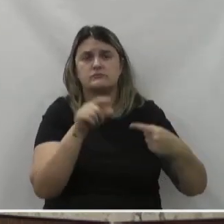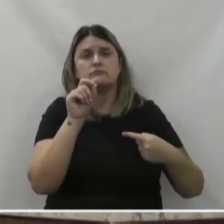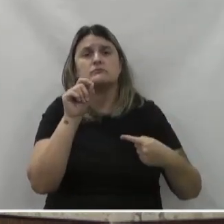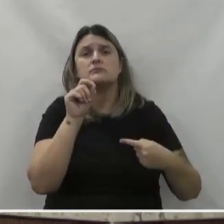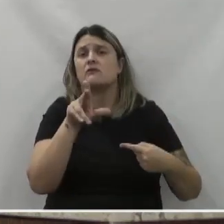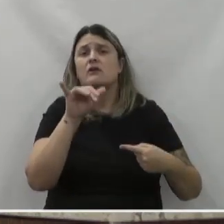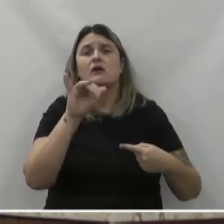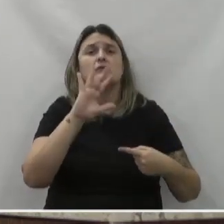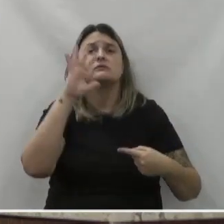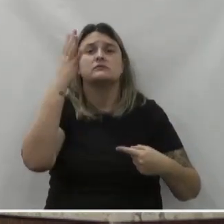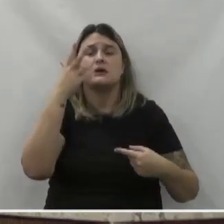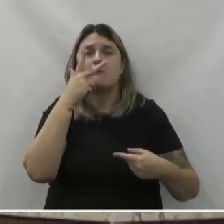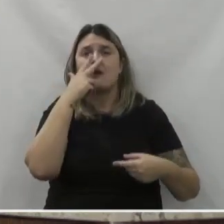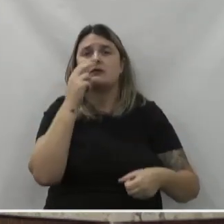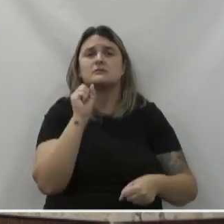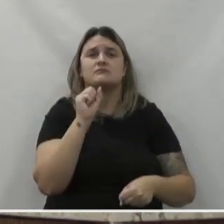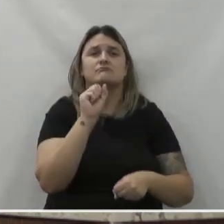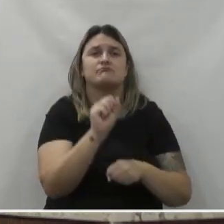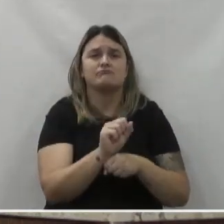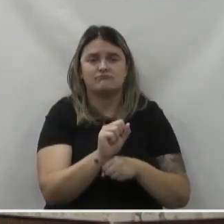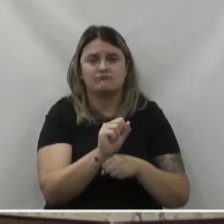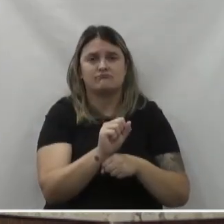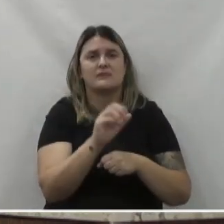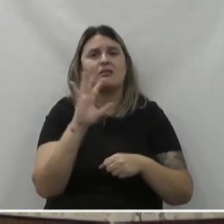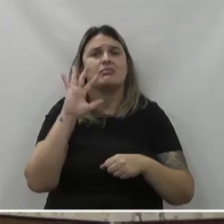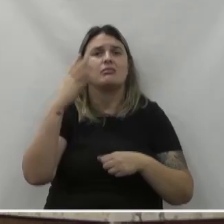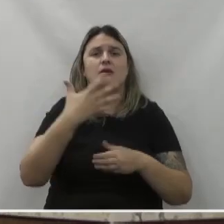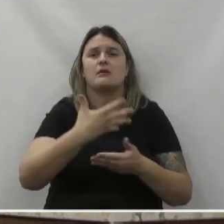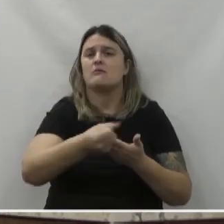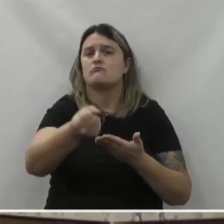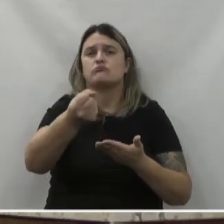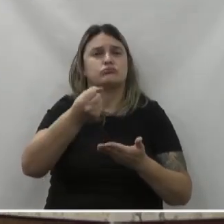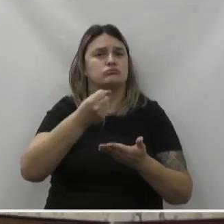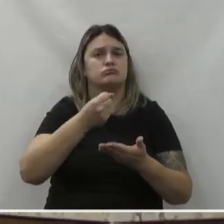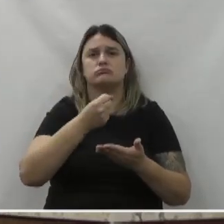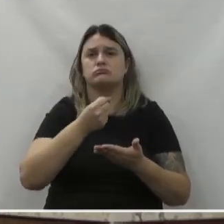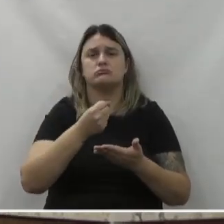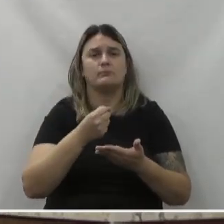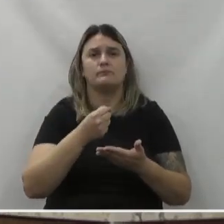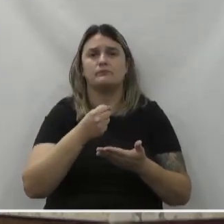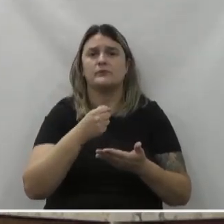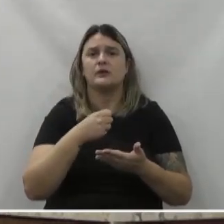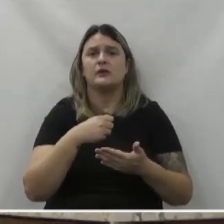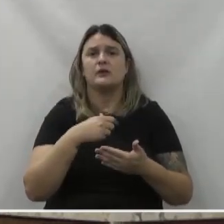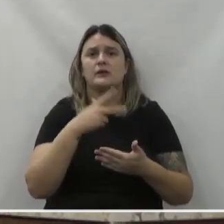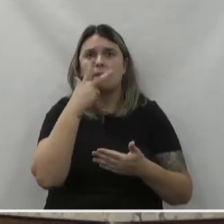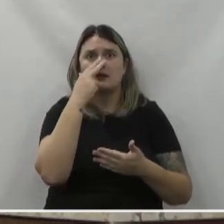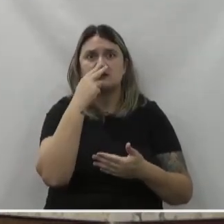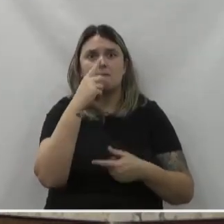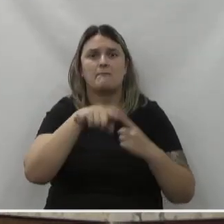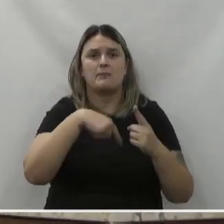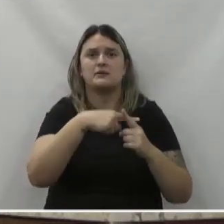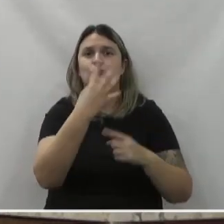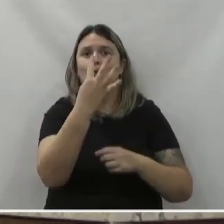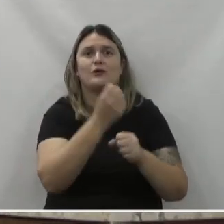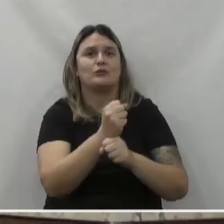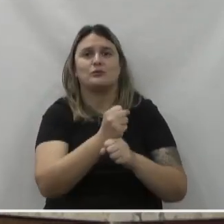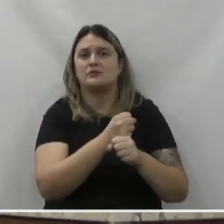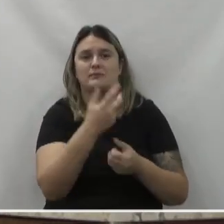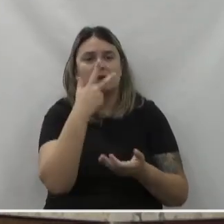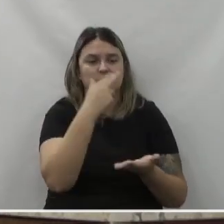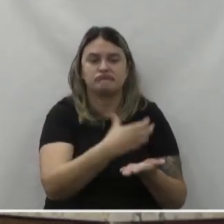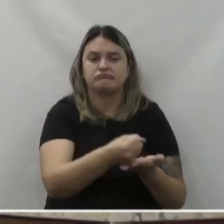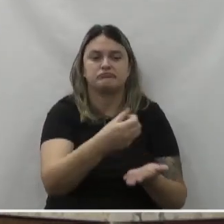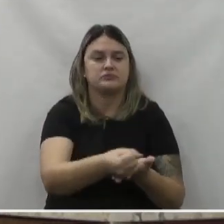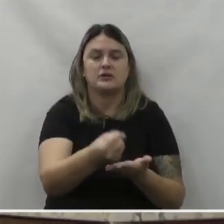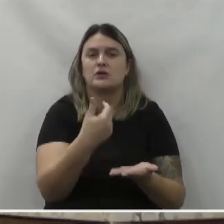acontece? Fica parado, o tempo passa e, de repente, foi os nossos 4 anos na legislatura e eu